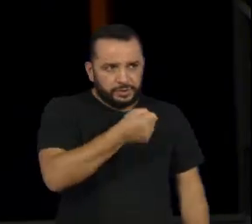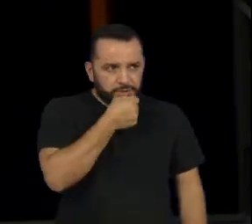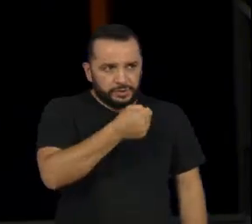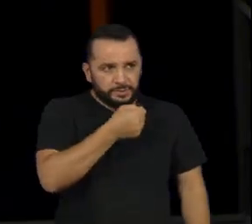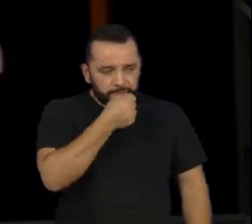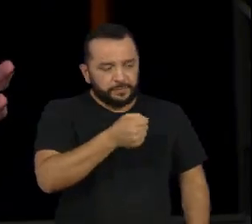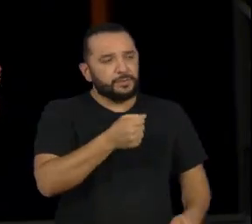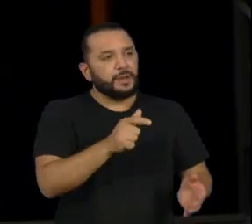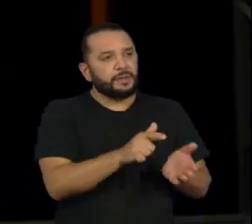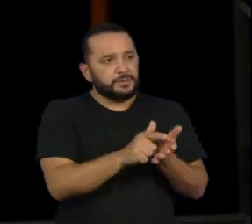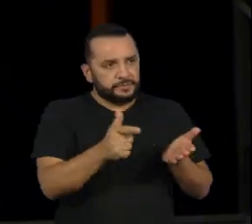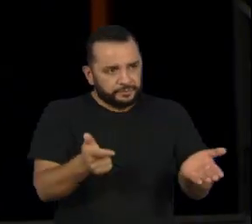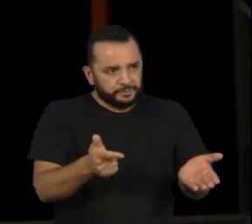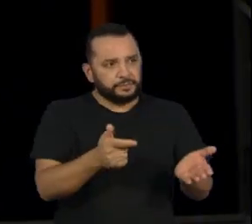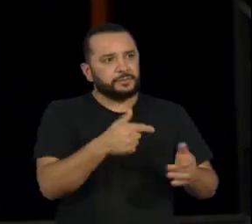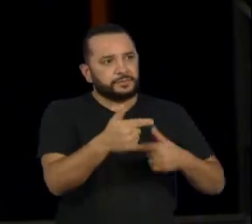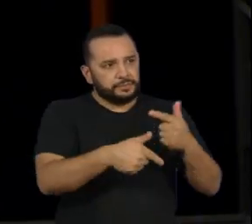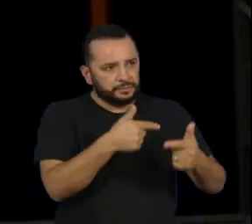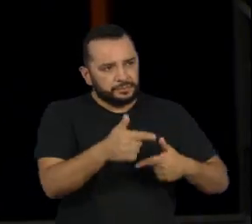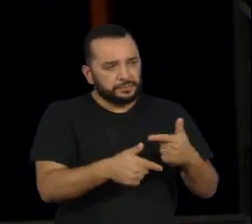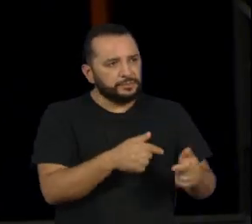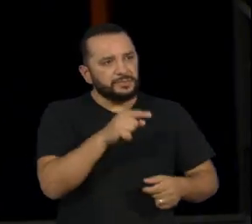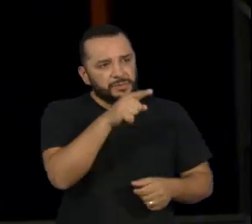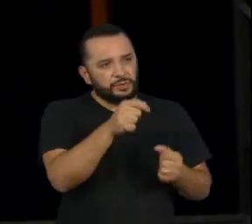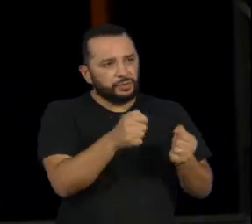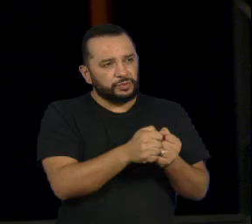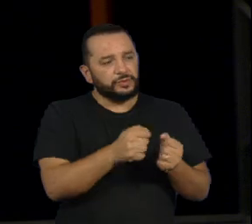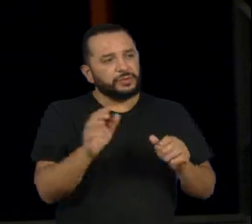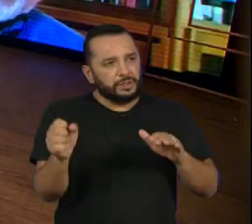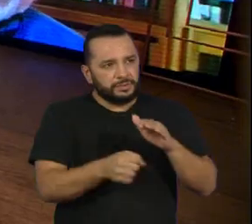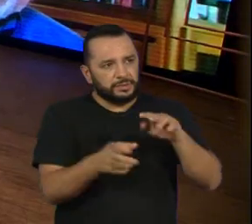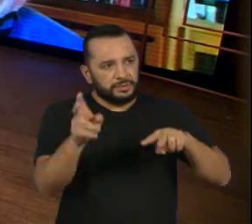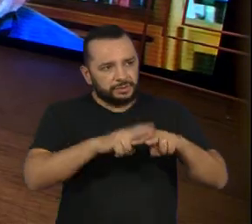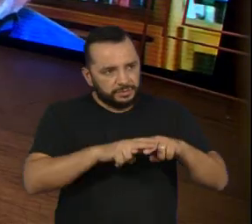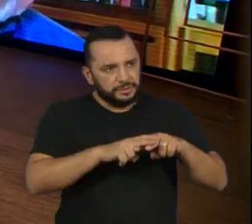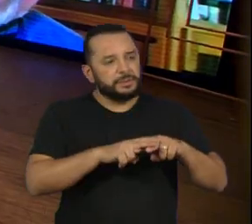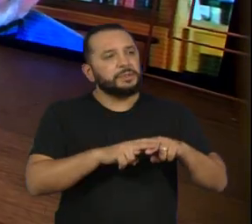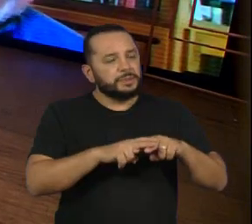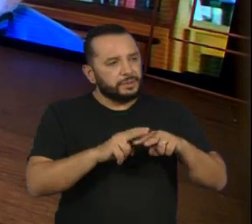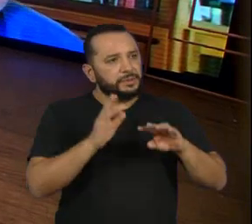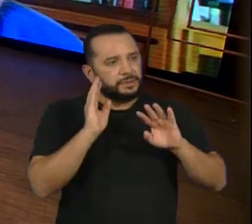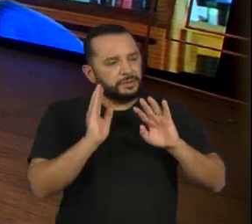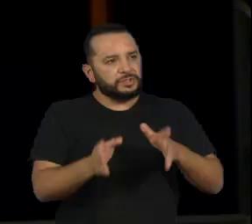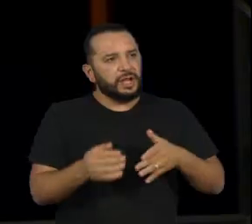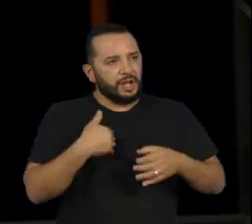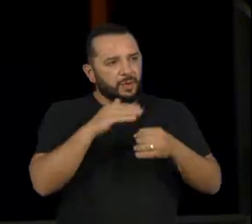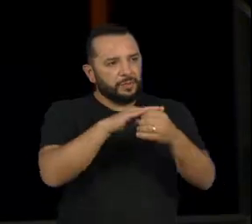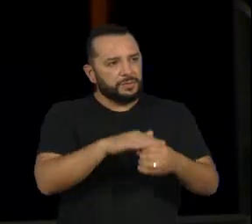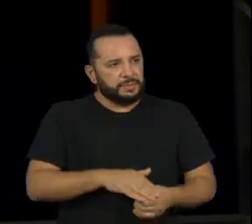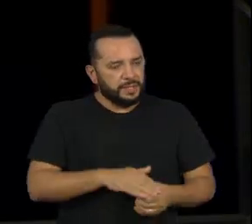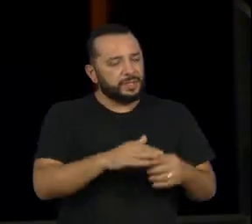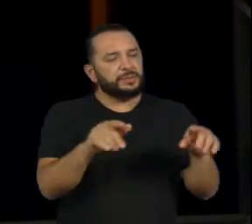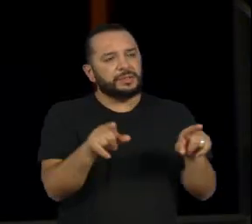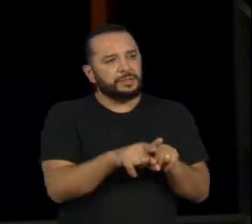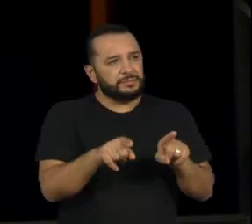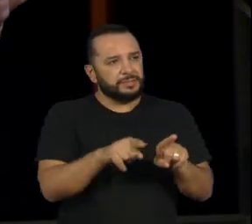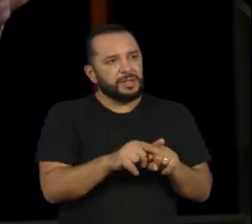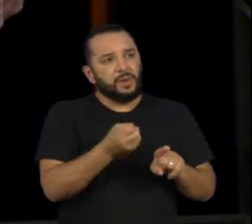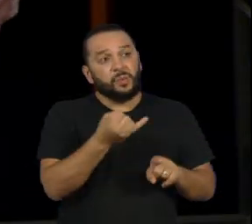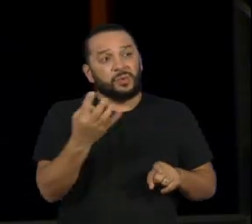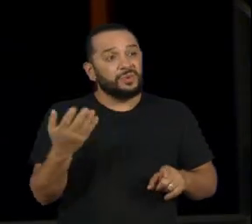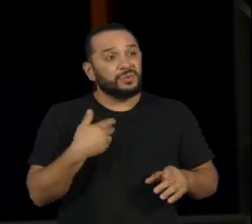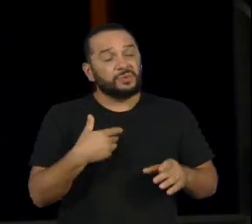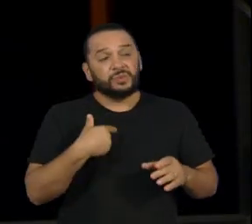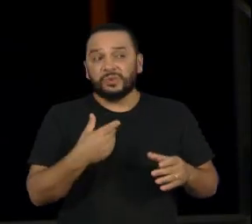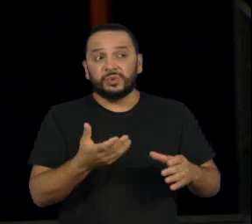você conviveu foram perseguidos, presos, alguns até desapareceram. Como é que era viver nessa pressão que